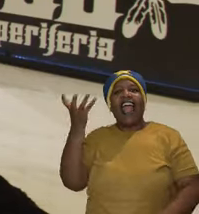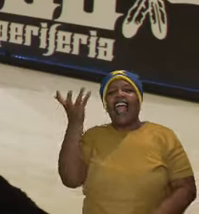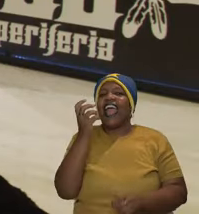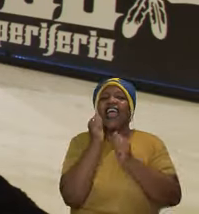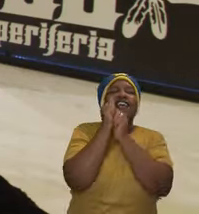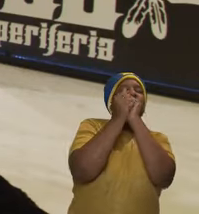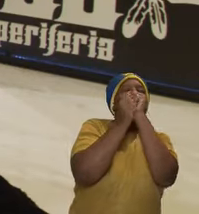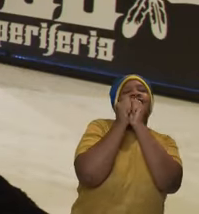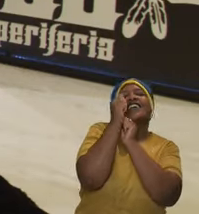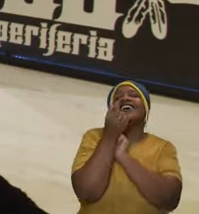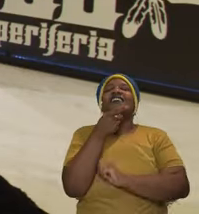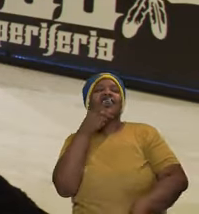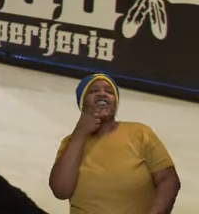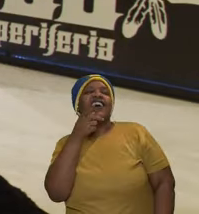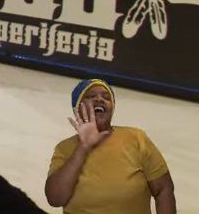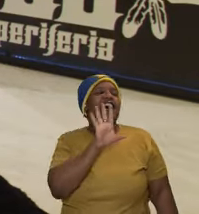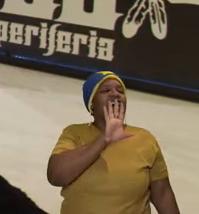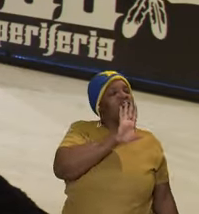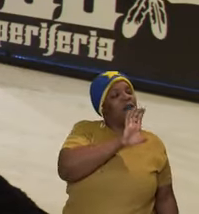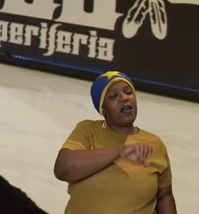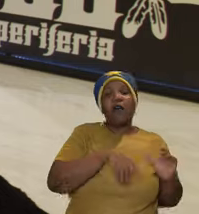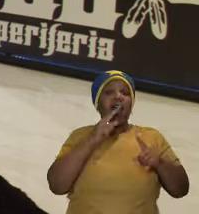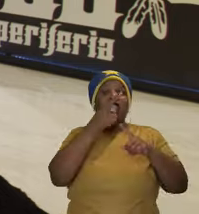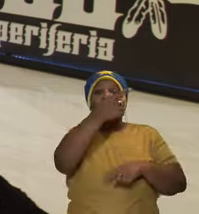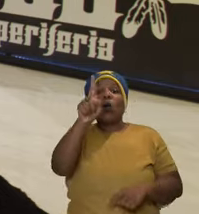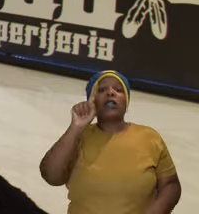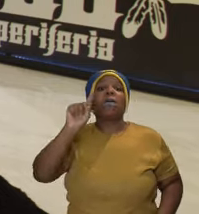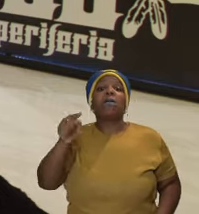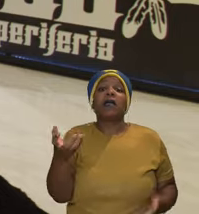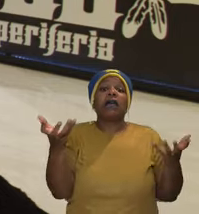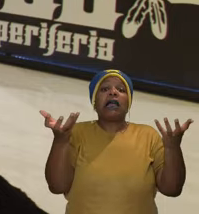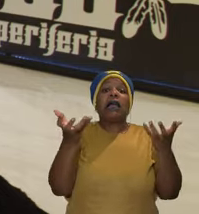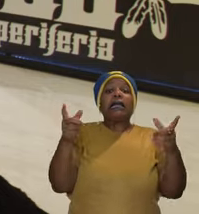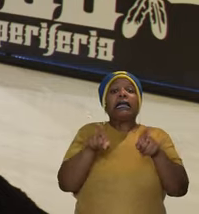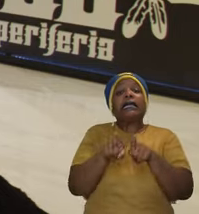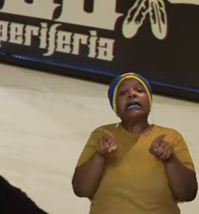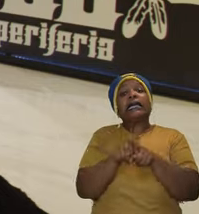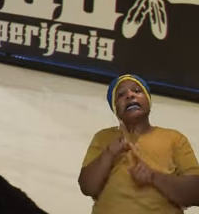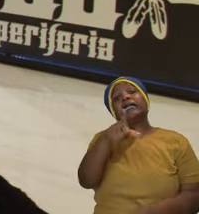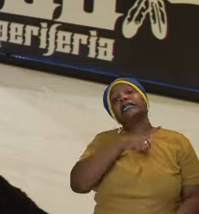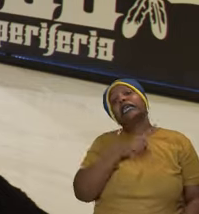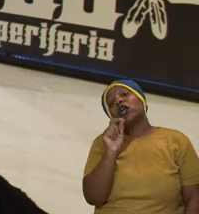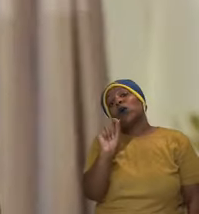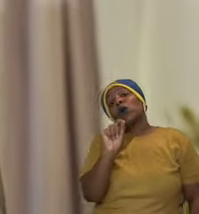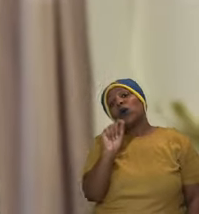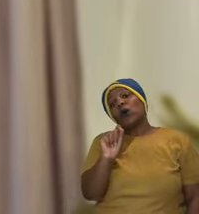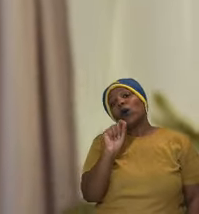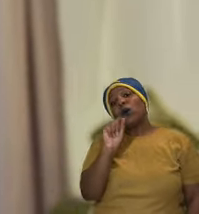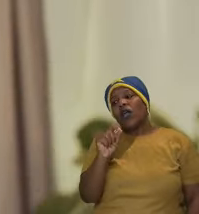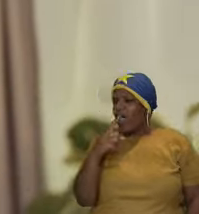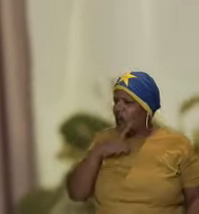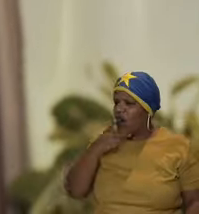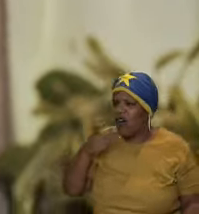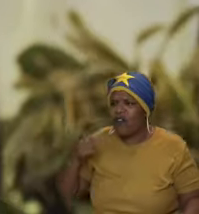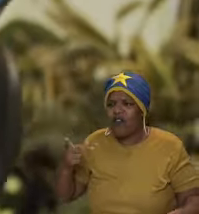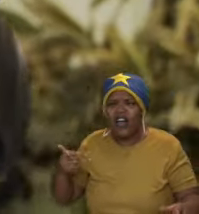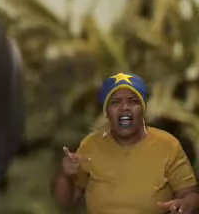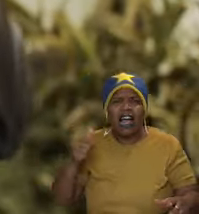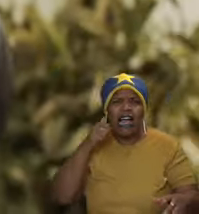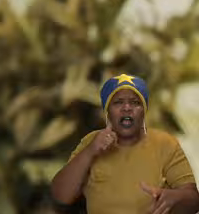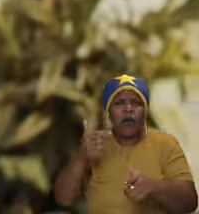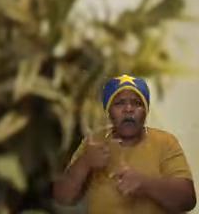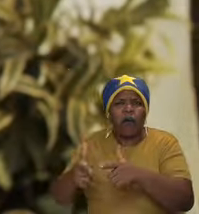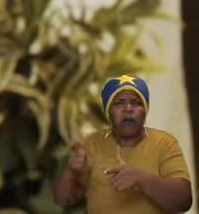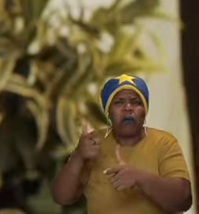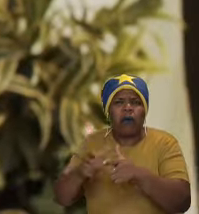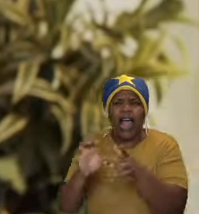te chamar de meu bem. Mais umas mil quer também. E aí o que que cê tem? Ha! Louco na cena, yeah. Ela é problema, ela é